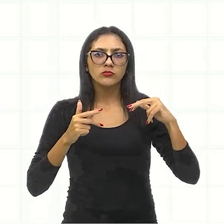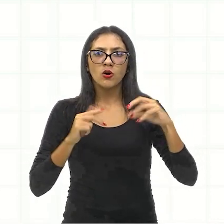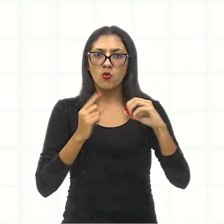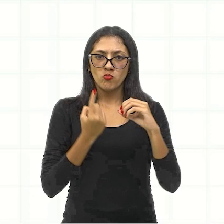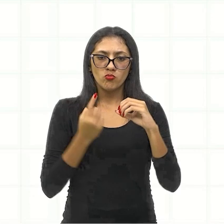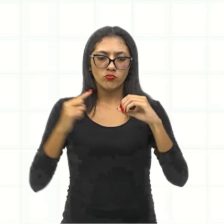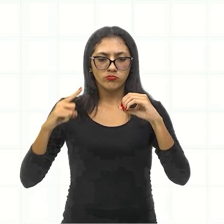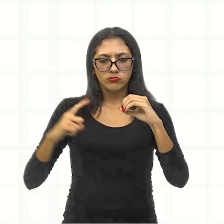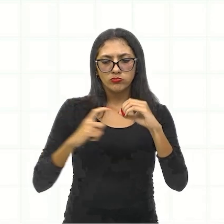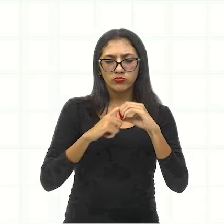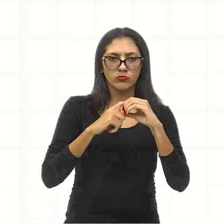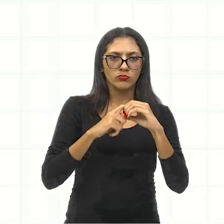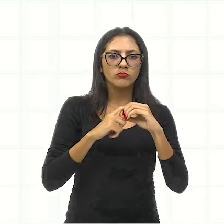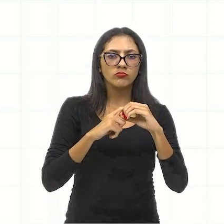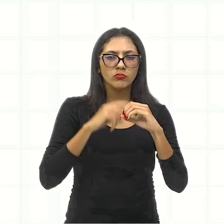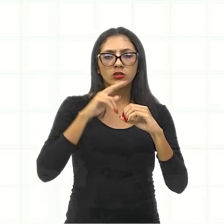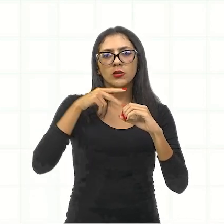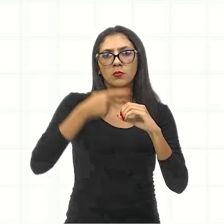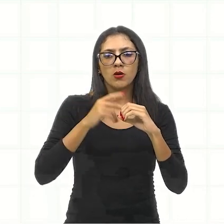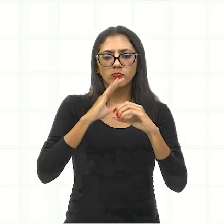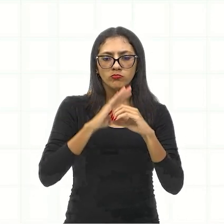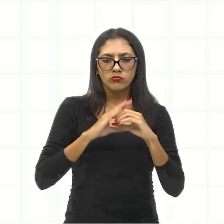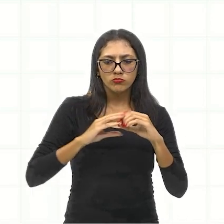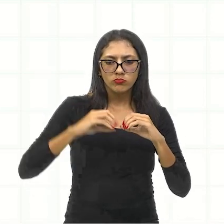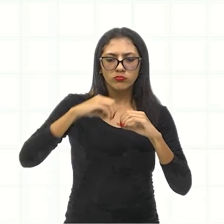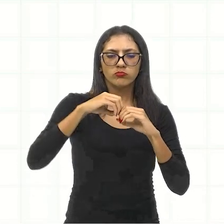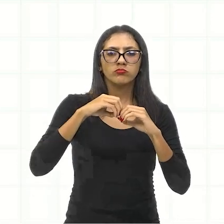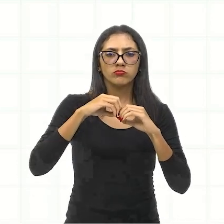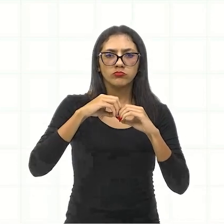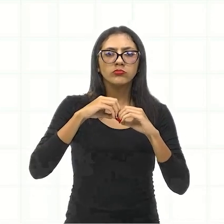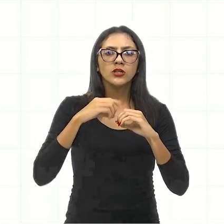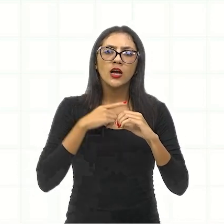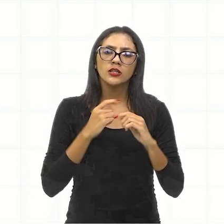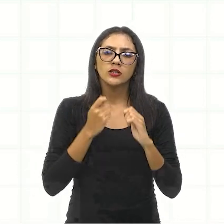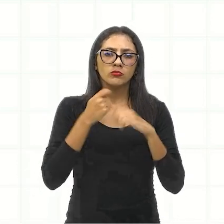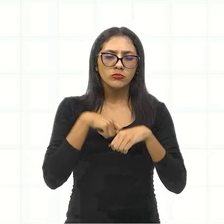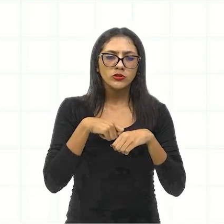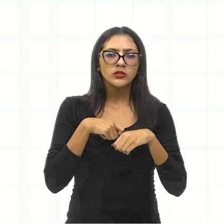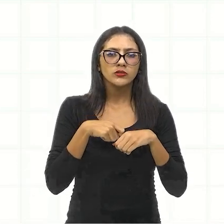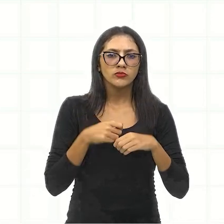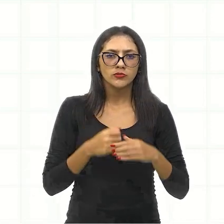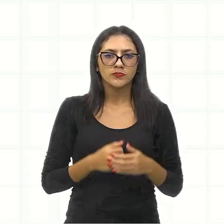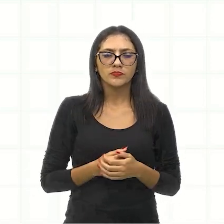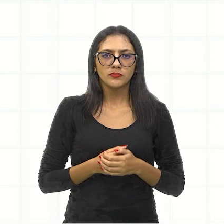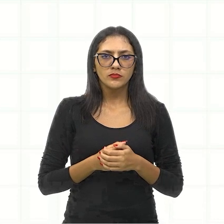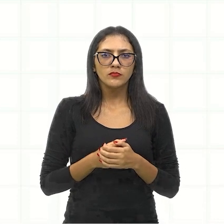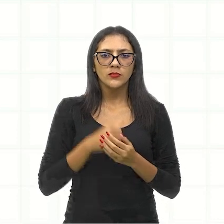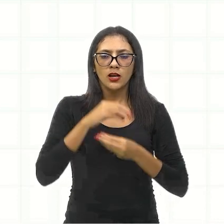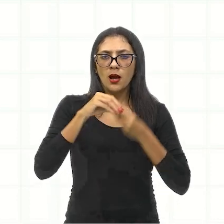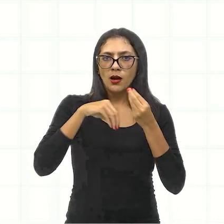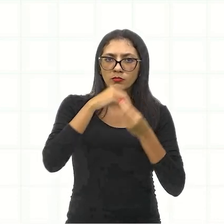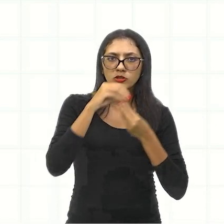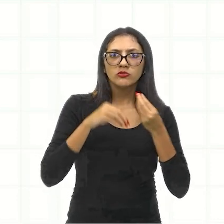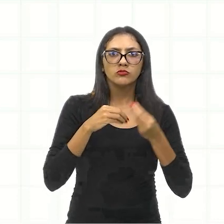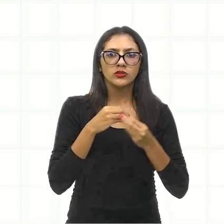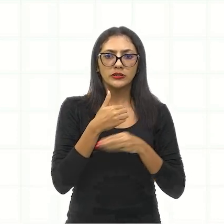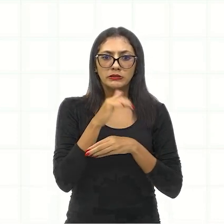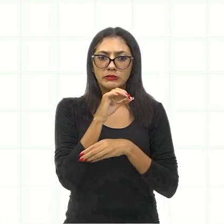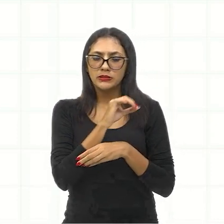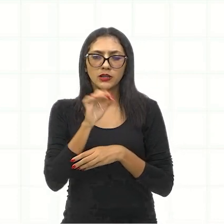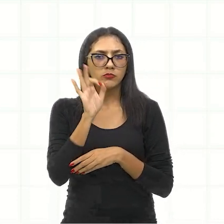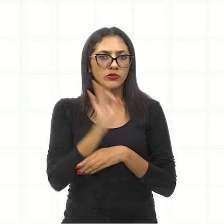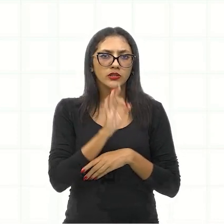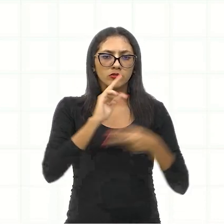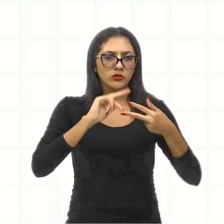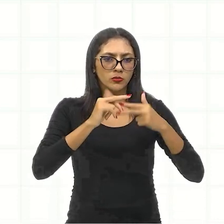e forma 2 bebês, né? E ele tem 100% do material genético da mãe e 100% do material genético do